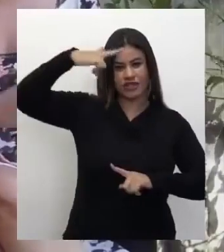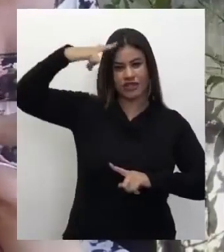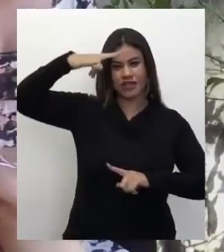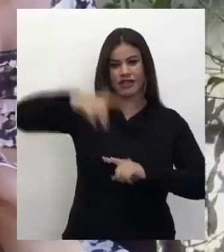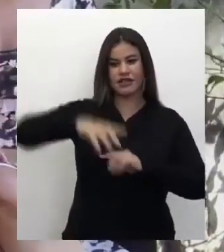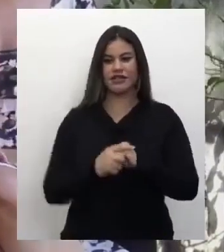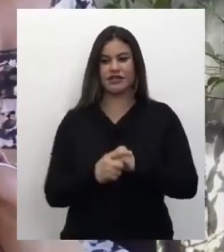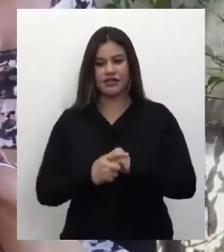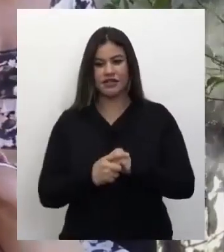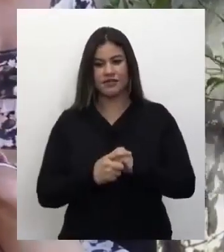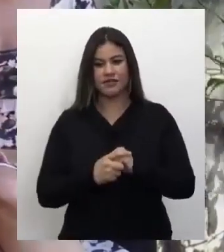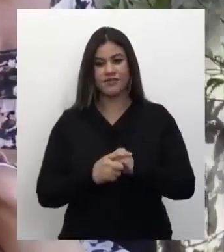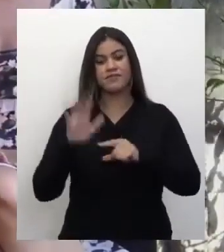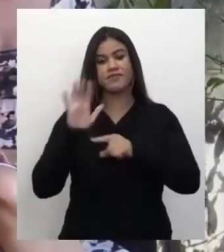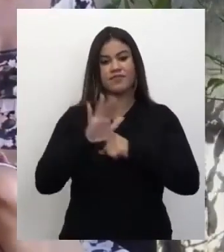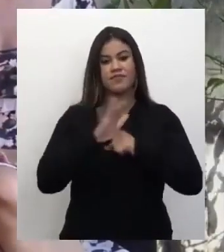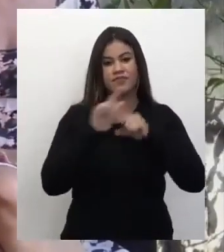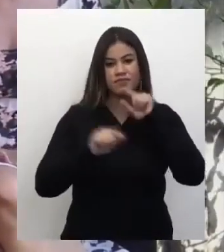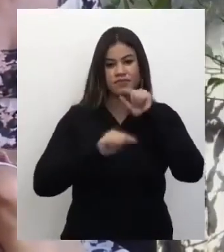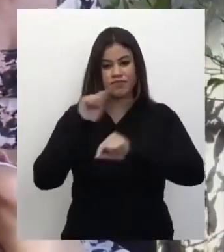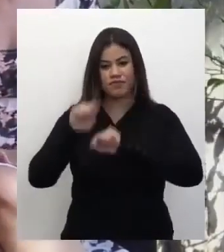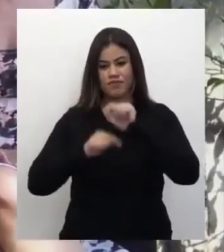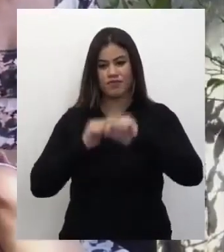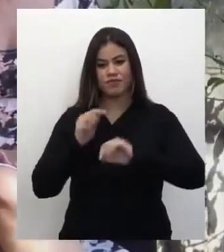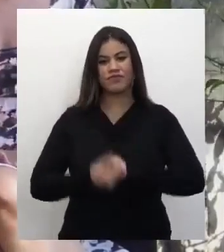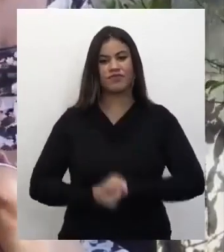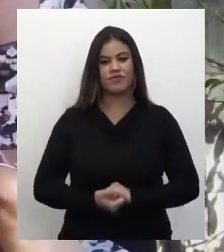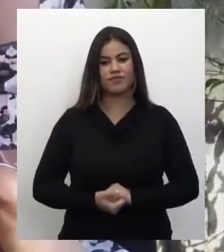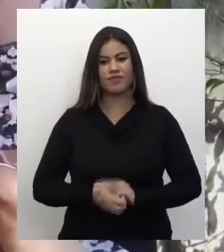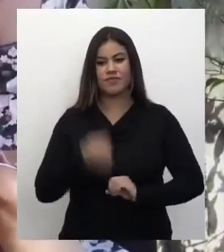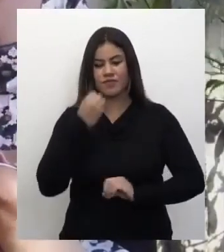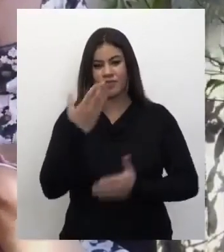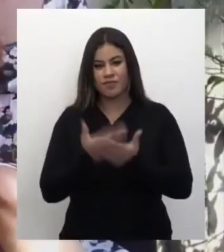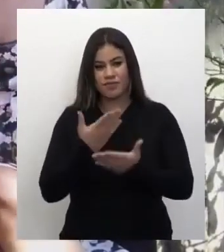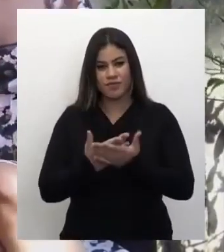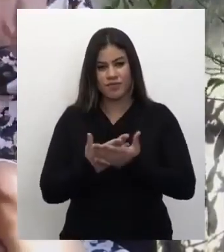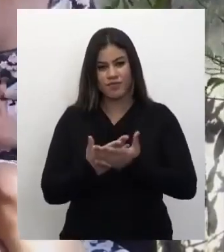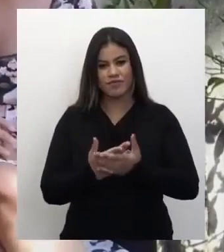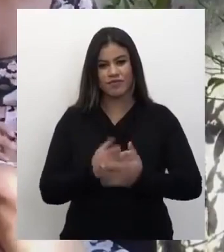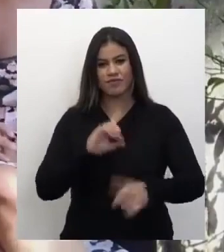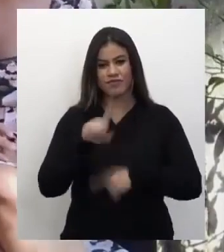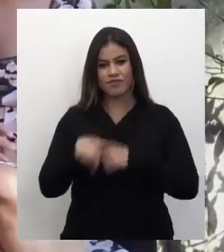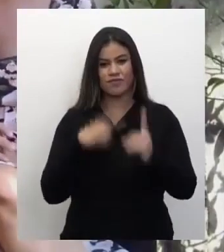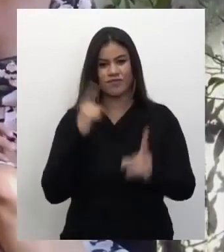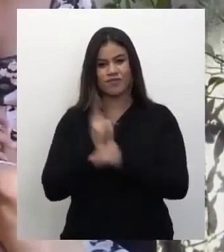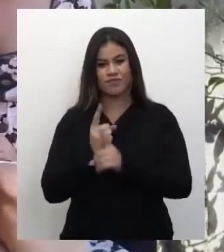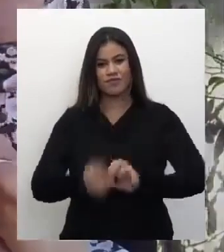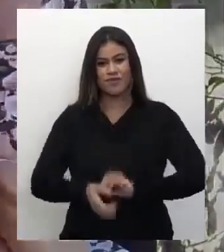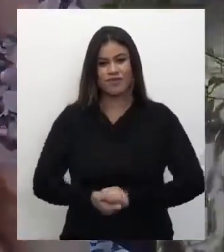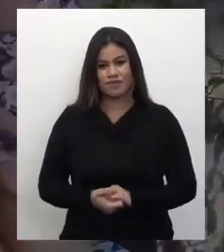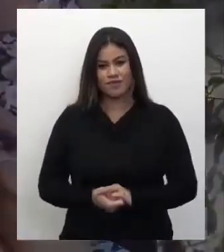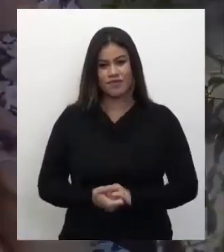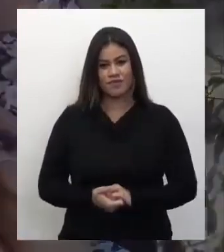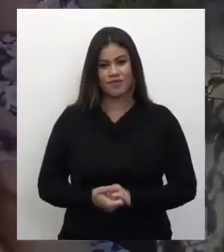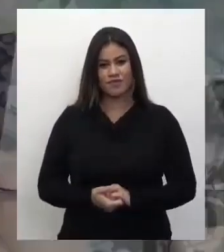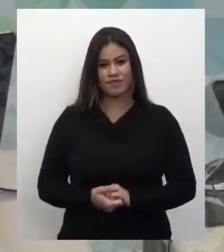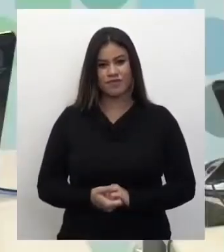que mais elas podem nos ajudar. Bons estudos, boa aula e até uma próxima vez. Tchau!